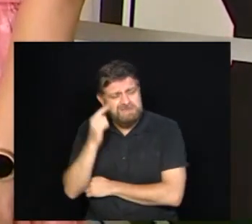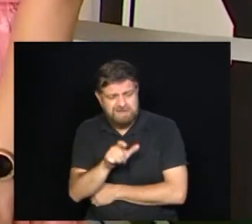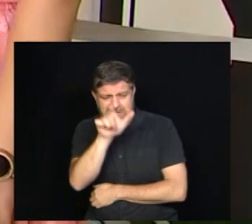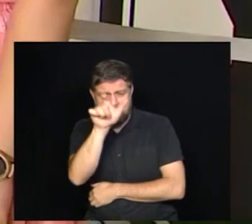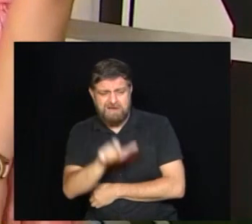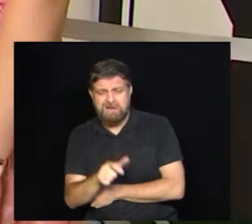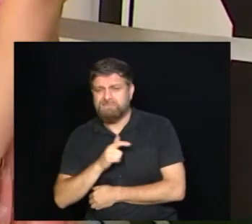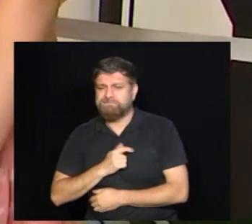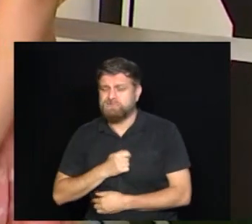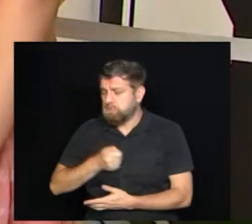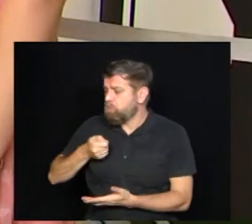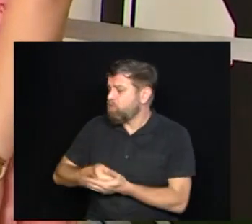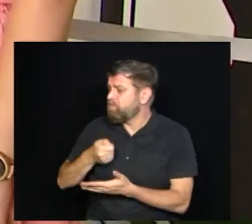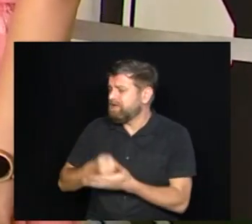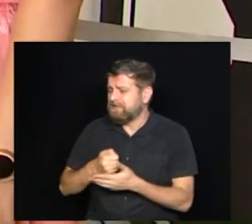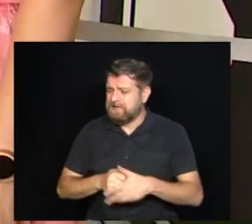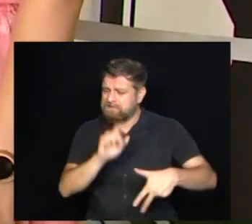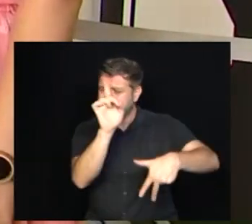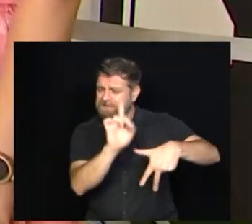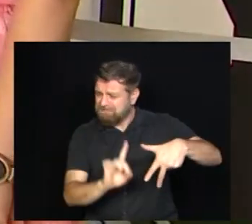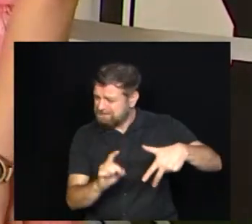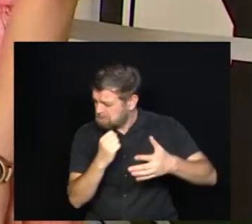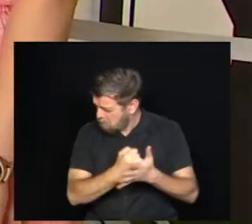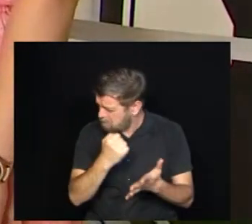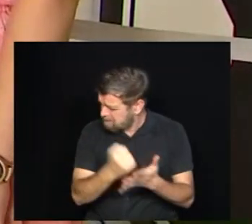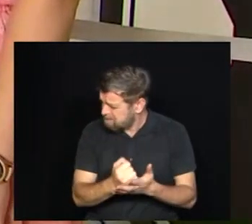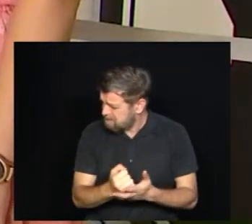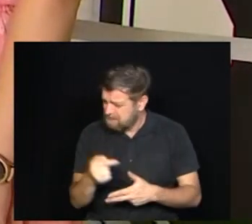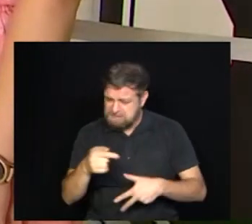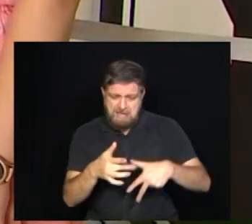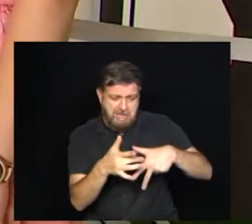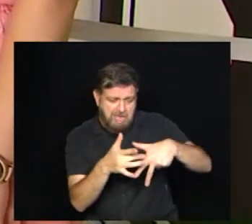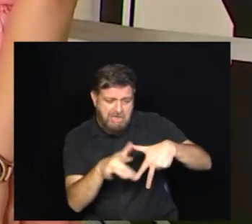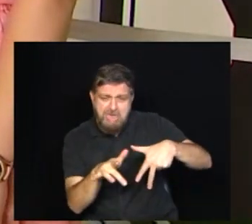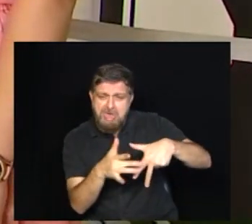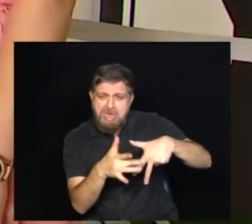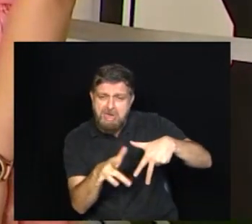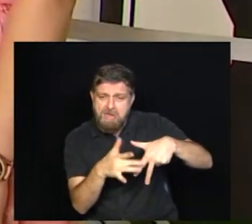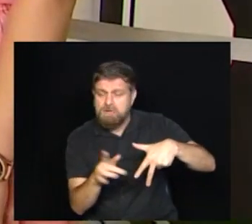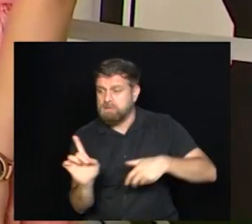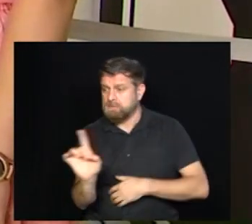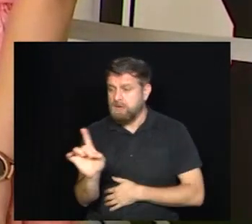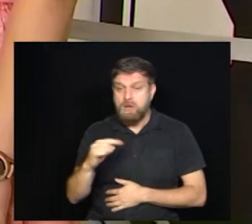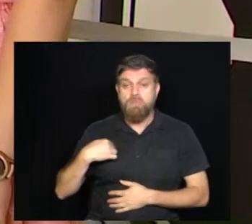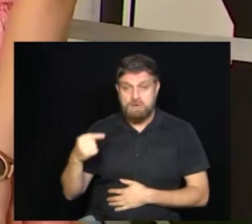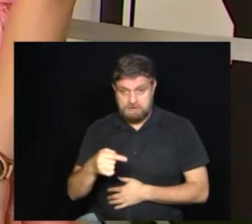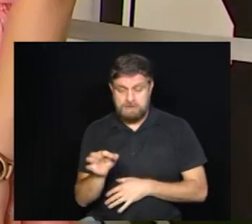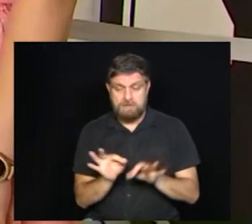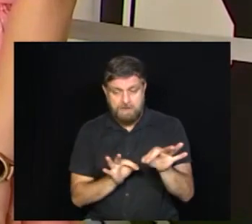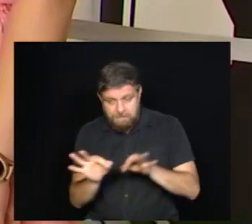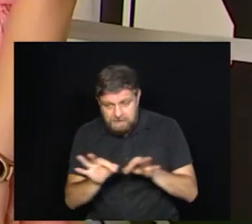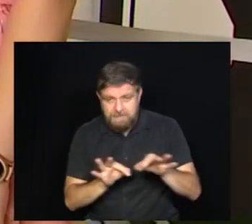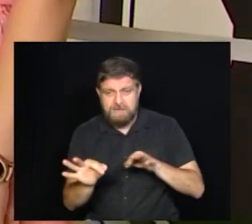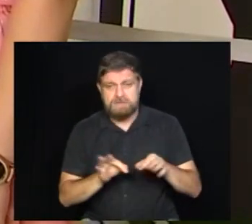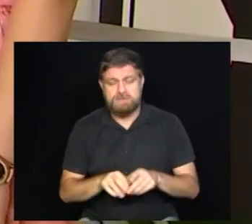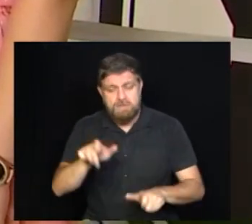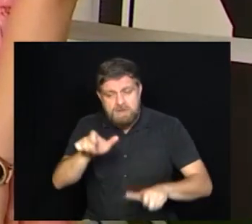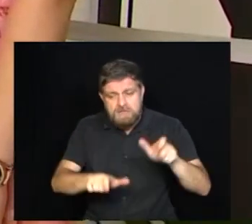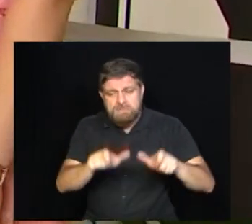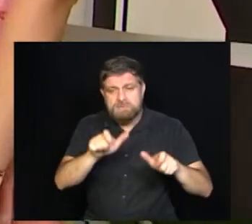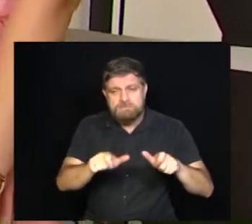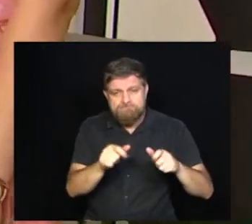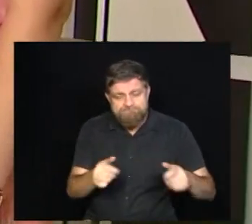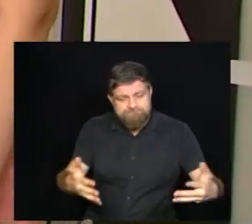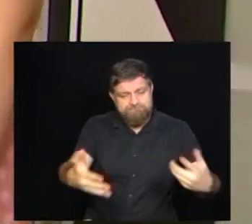eu sou obrigado a contratar, e tem que ter a competência também, e por isso tem que ter toda essa preparação das pessoas, né,